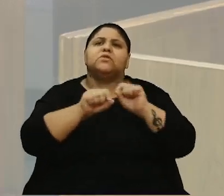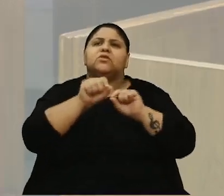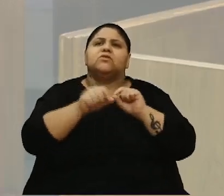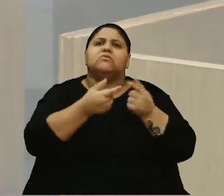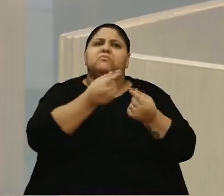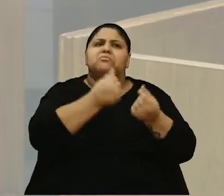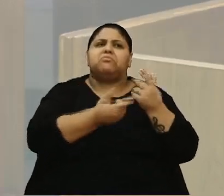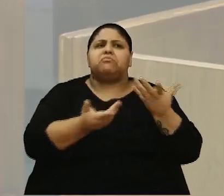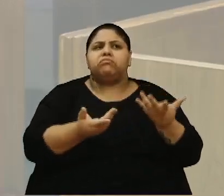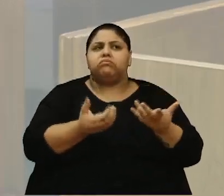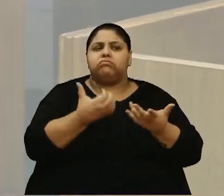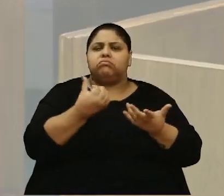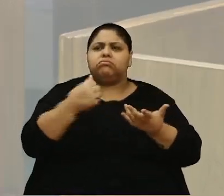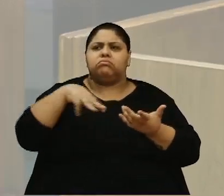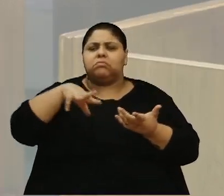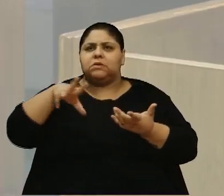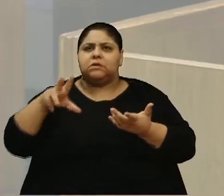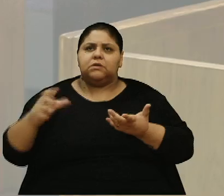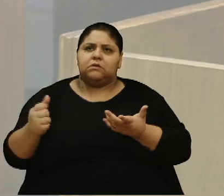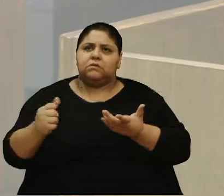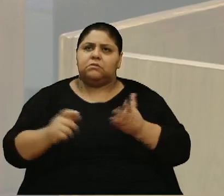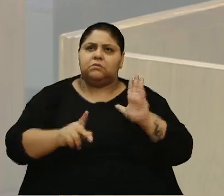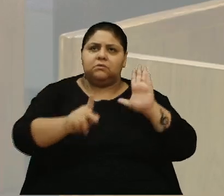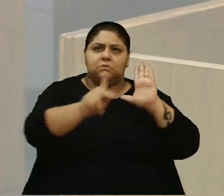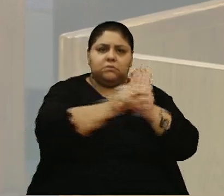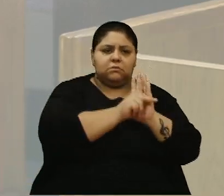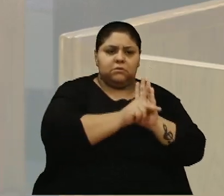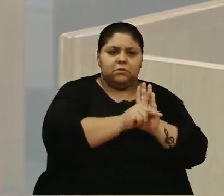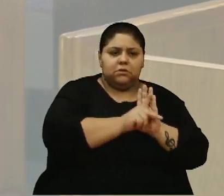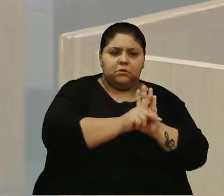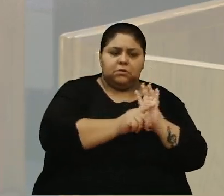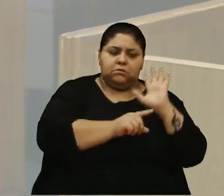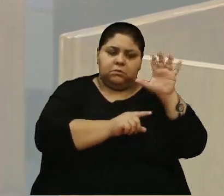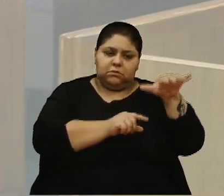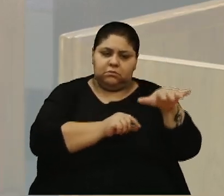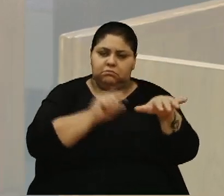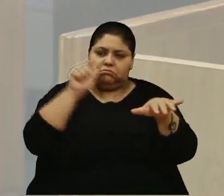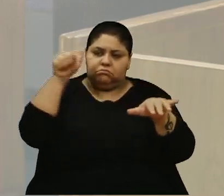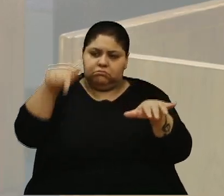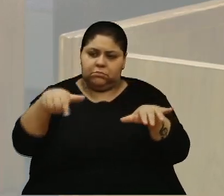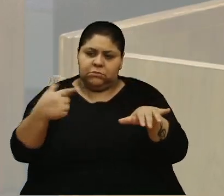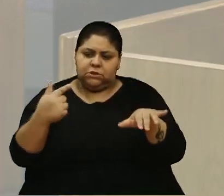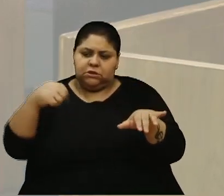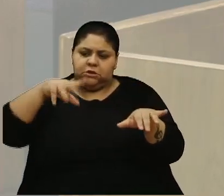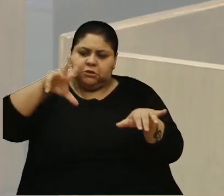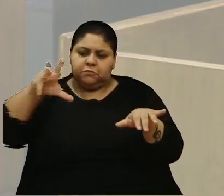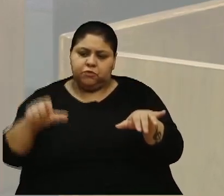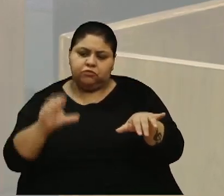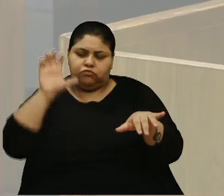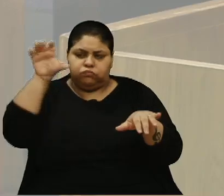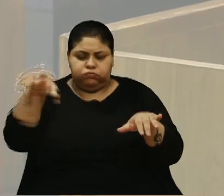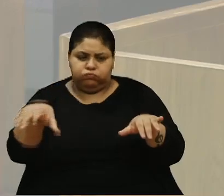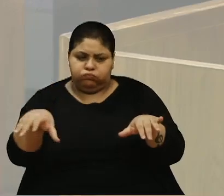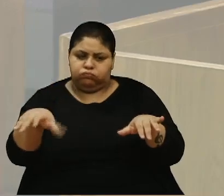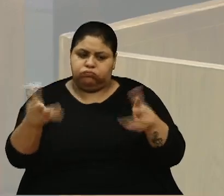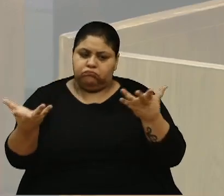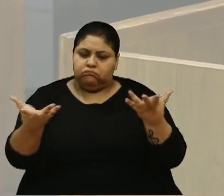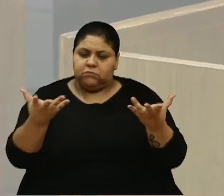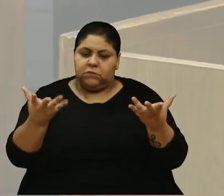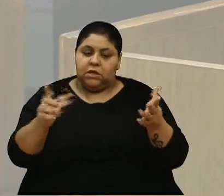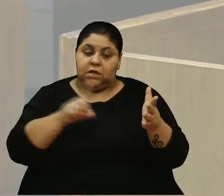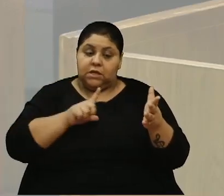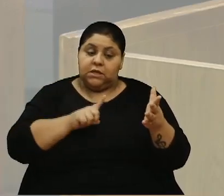6 milhões é o projeto de uma delas, 7 milhões da outra. E aí houve essa